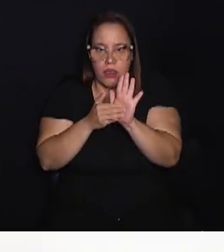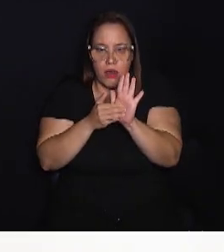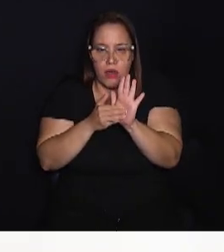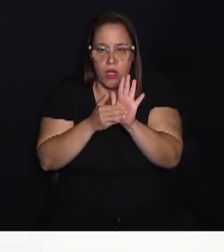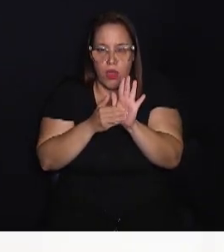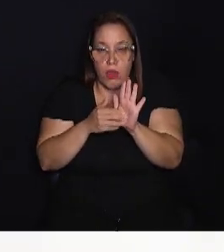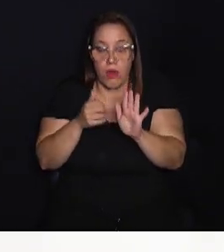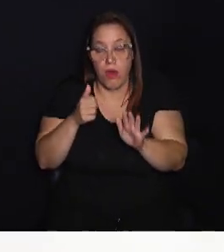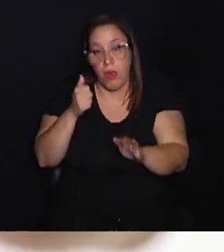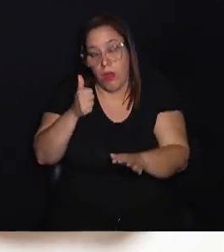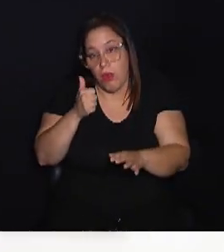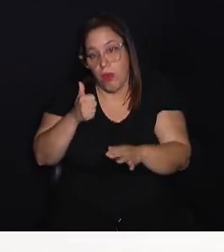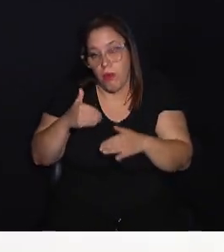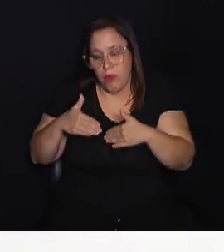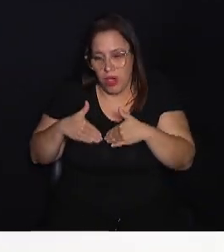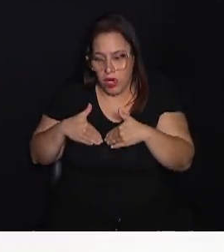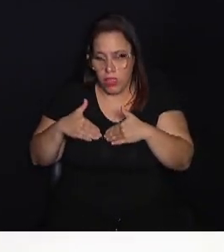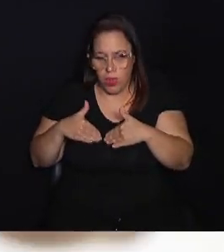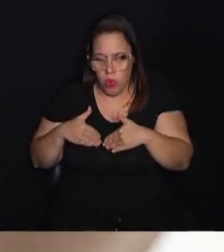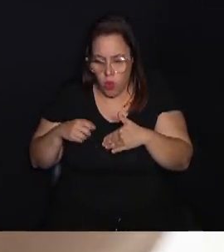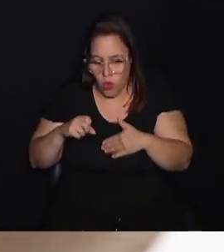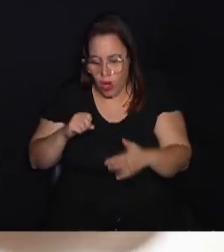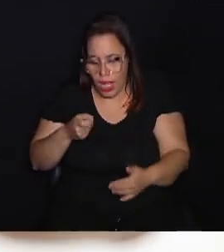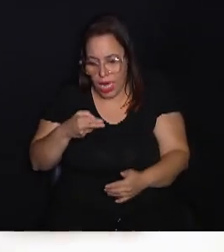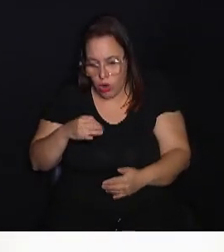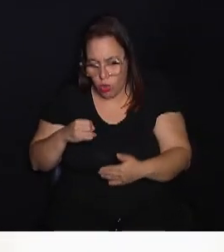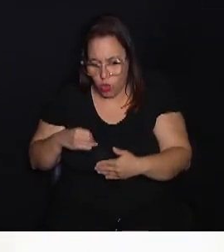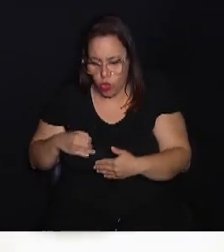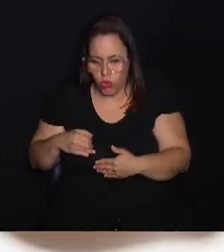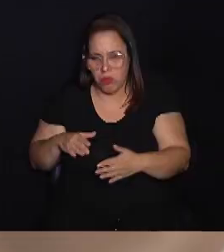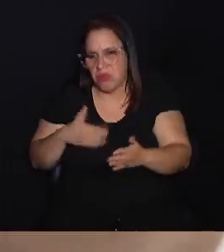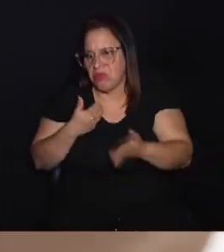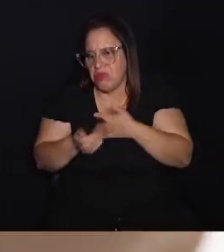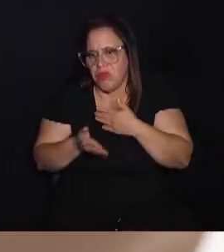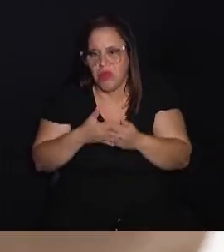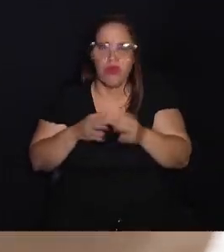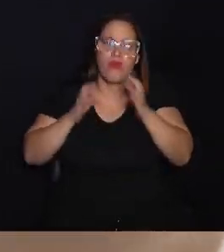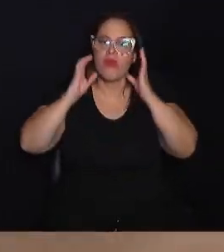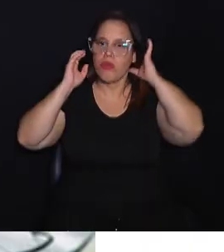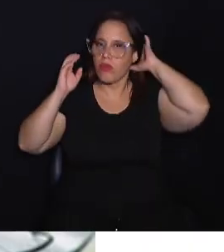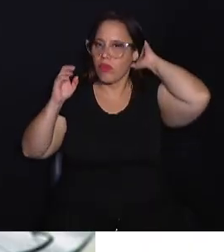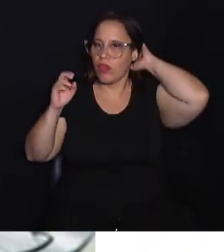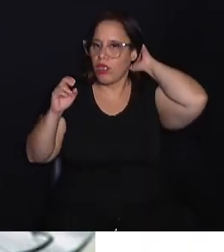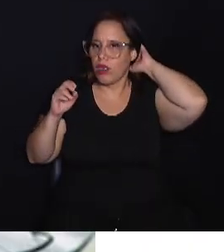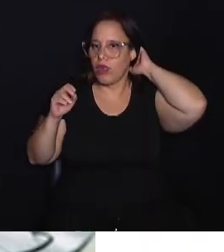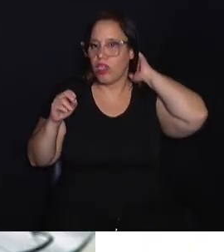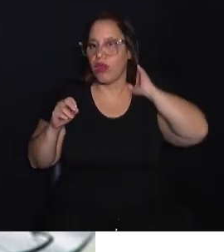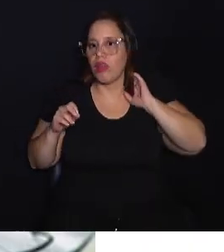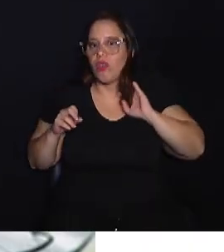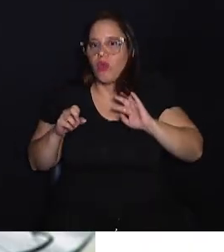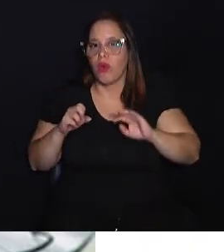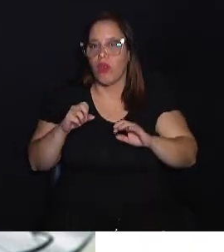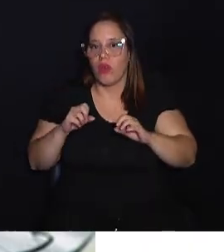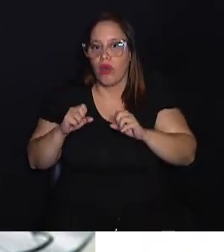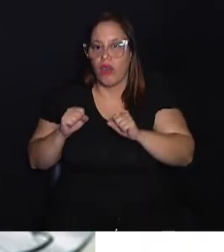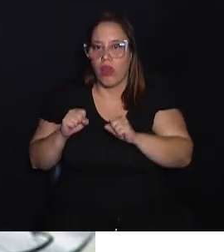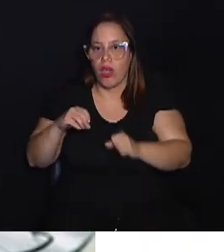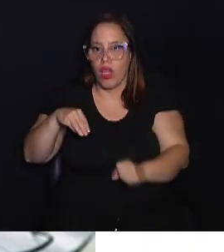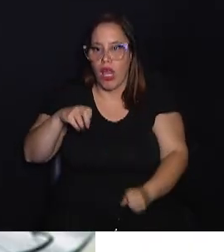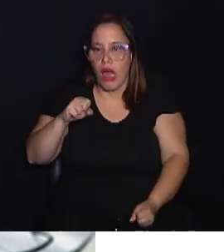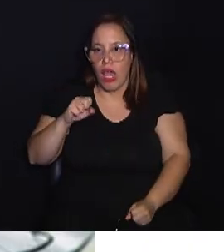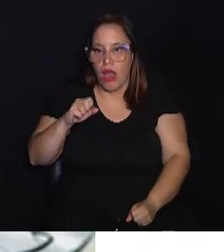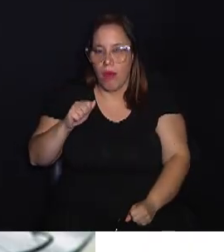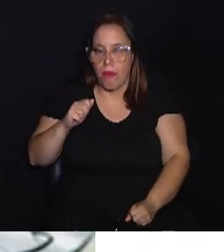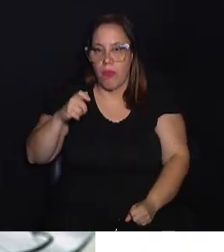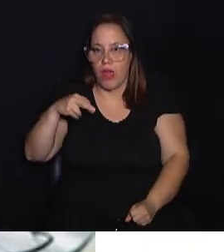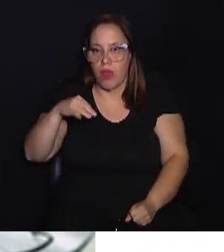primeiro a mulher pode ser que ela perceba um caroço na mama, enfim. Aí é feita uma imagem que pode ser a